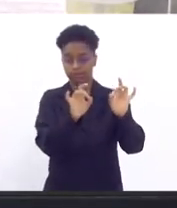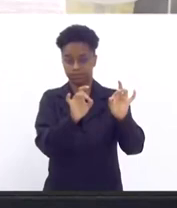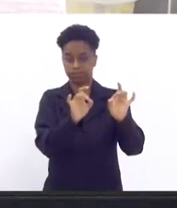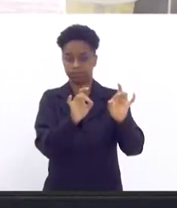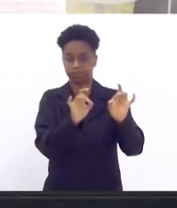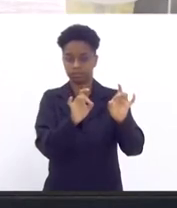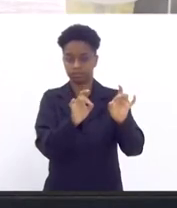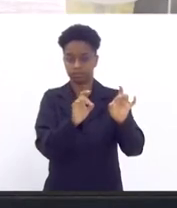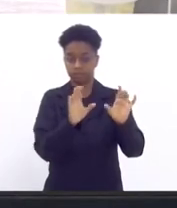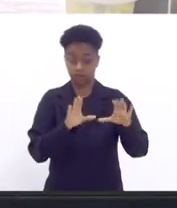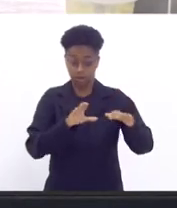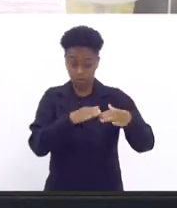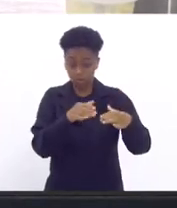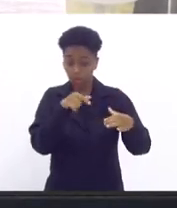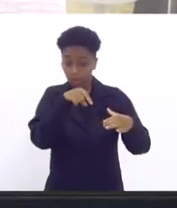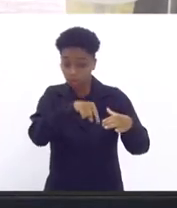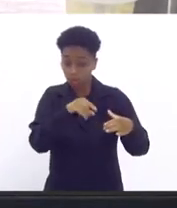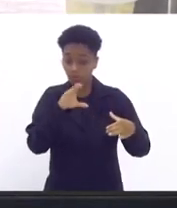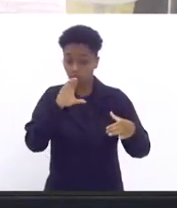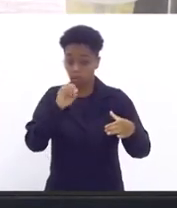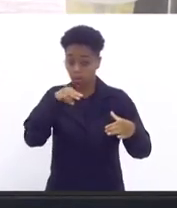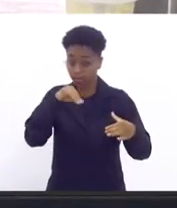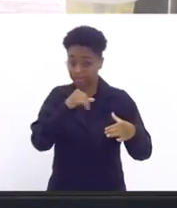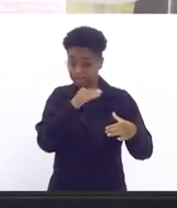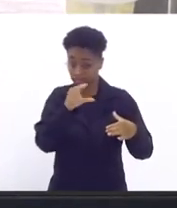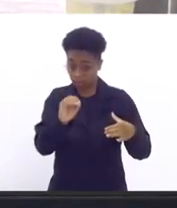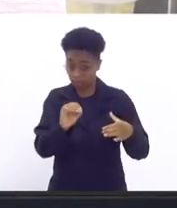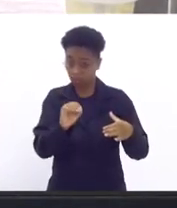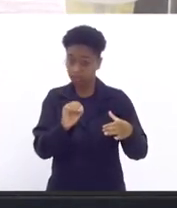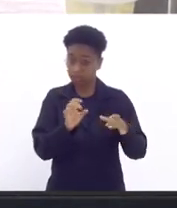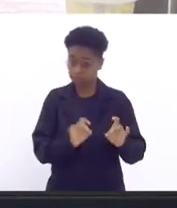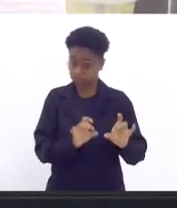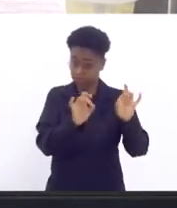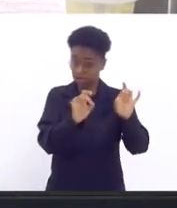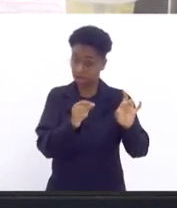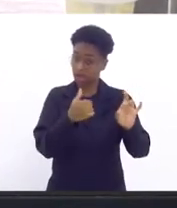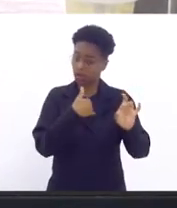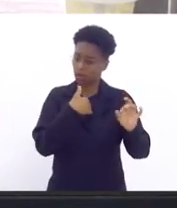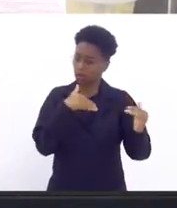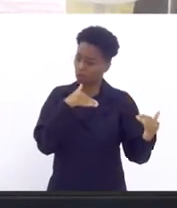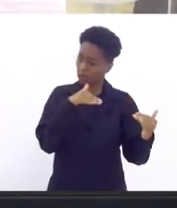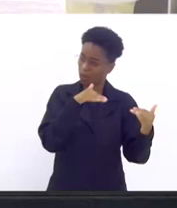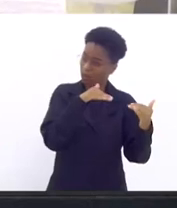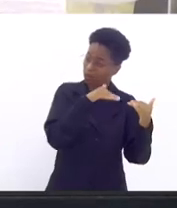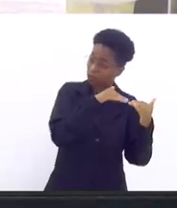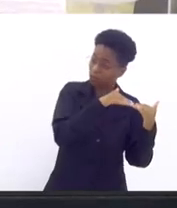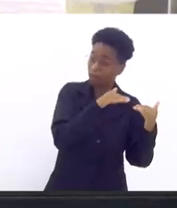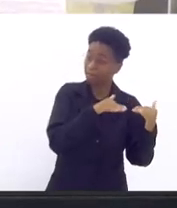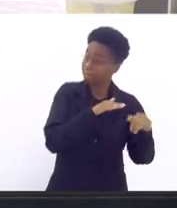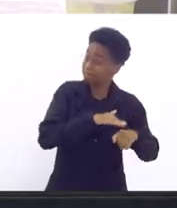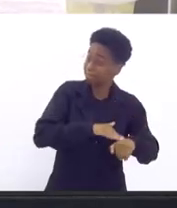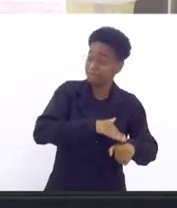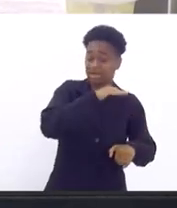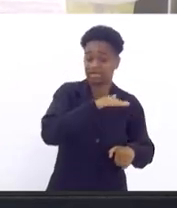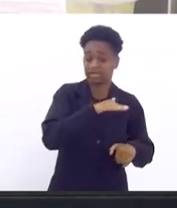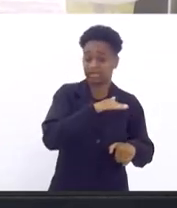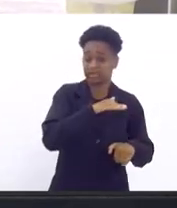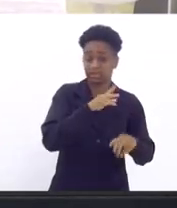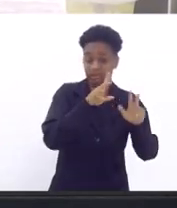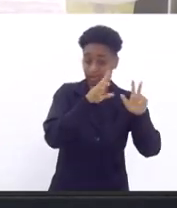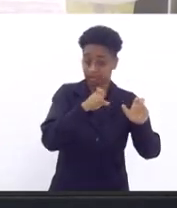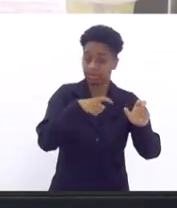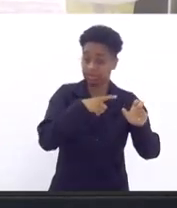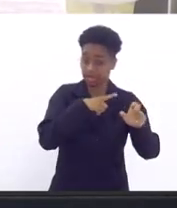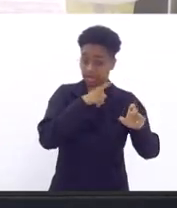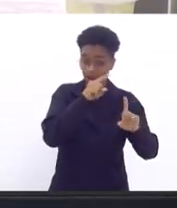comissão especial por exemplo eu tendo a concordar mais com vossa excelência na questão da gente ter um objeto